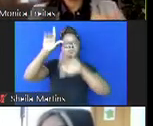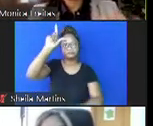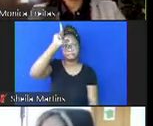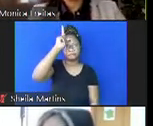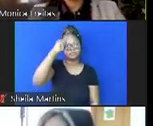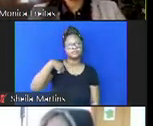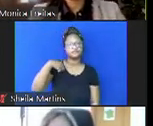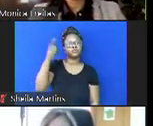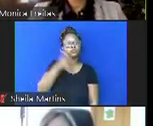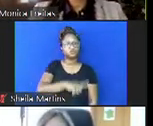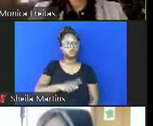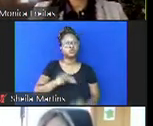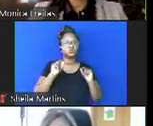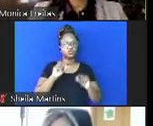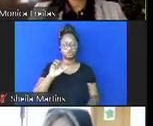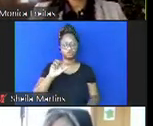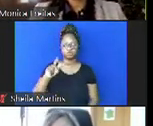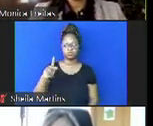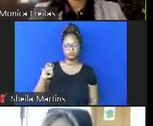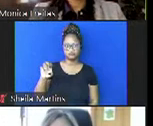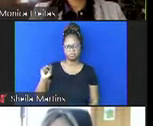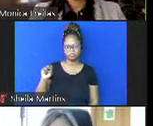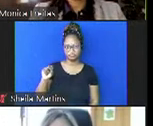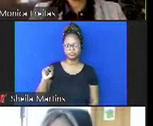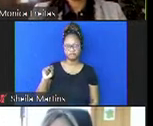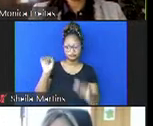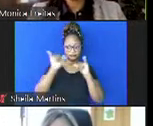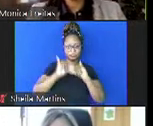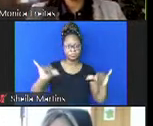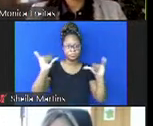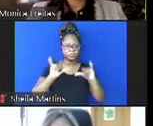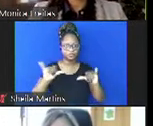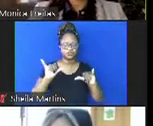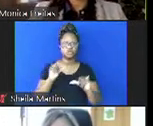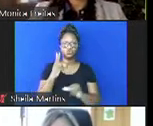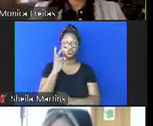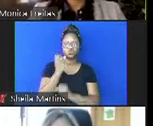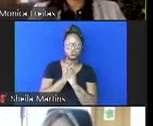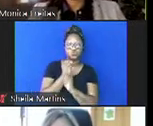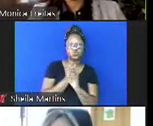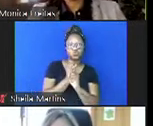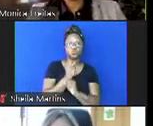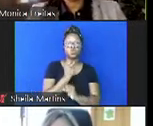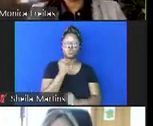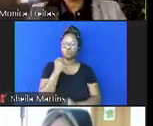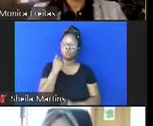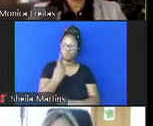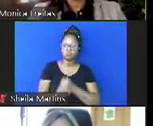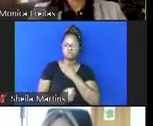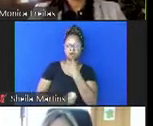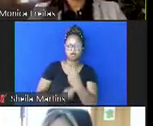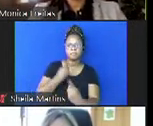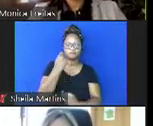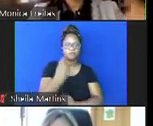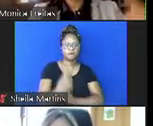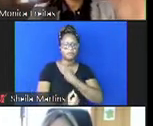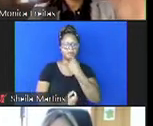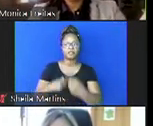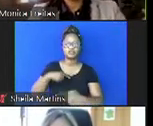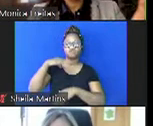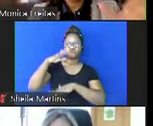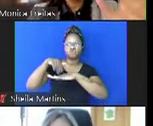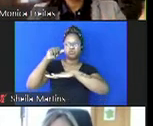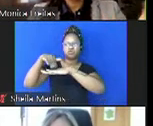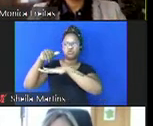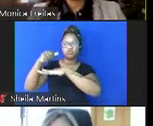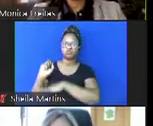na chamada CAPES, né? CAPES Humboldt 2 vezes ao ano. Né? Agora, se vocês entrarem na página da Fundação, vocês terão